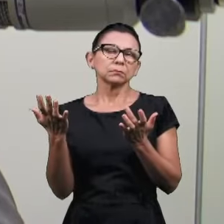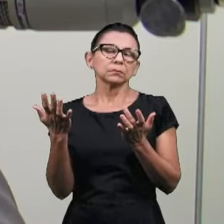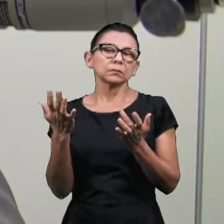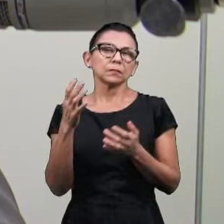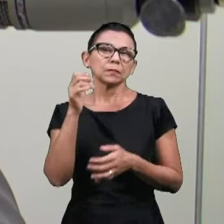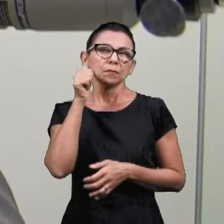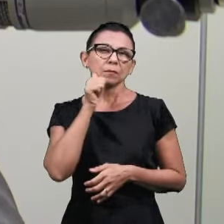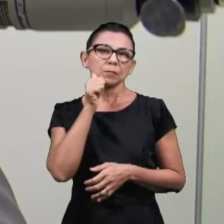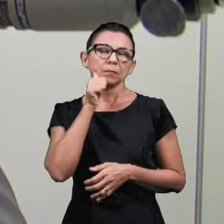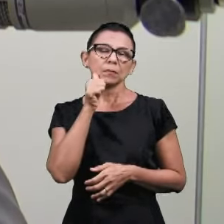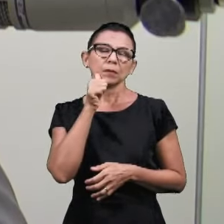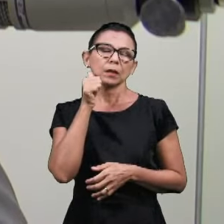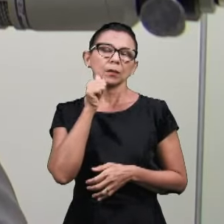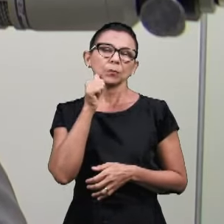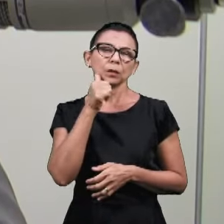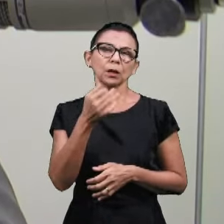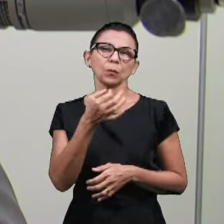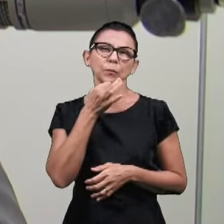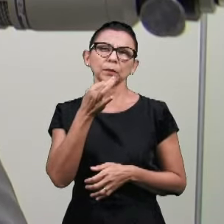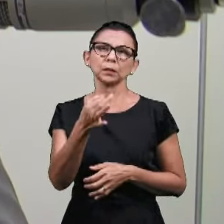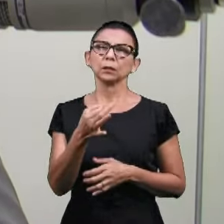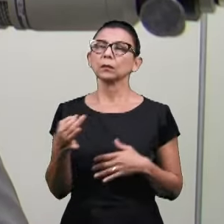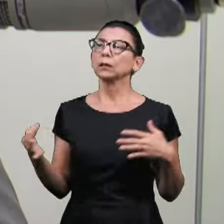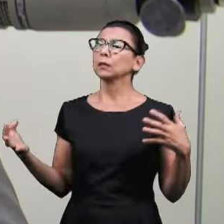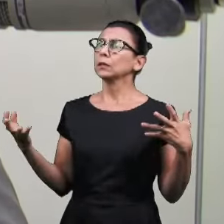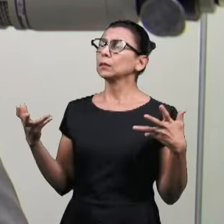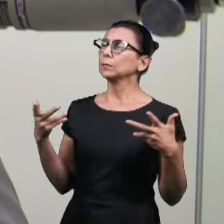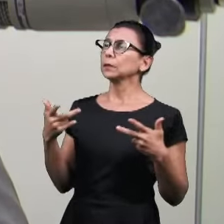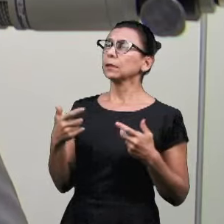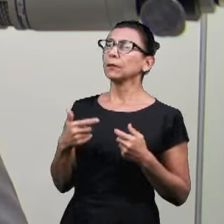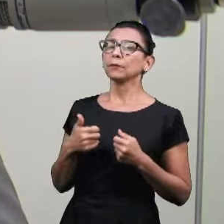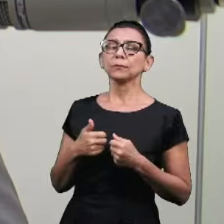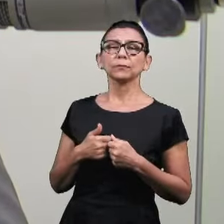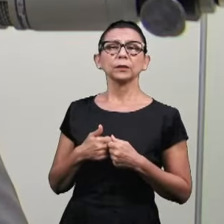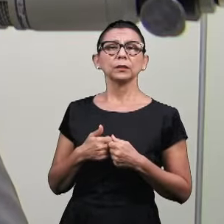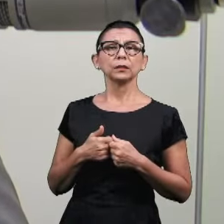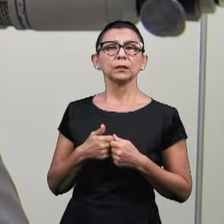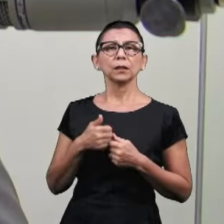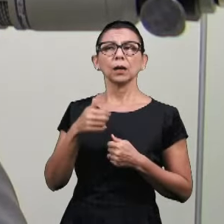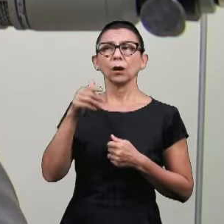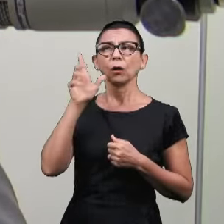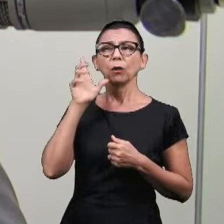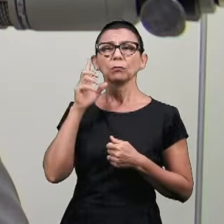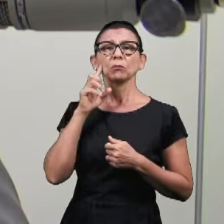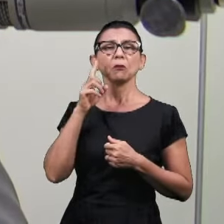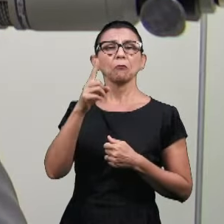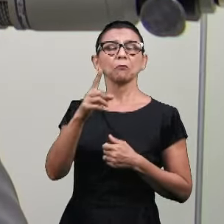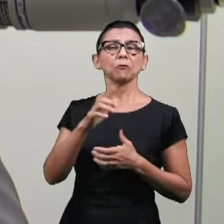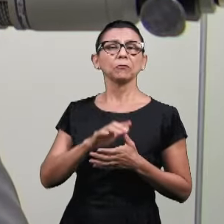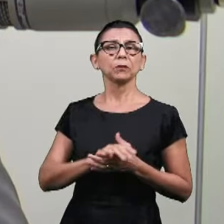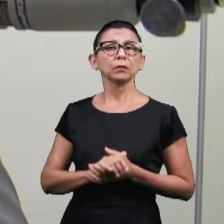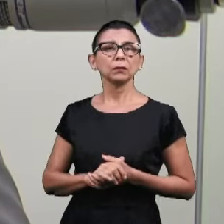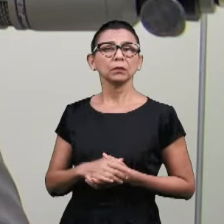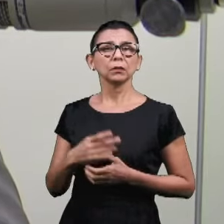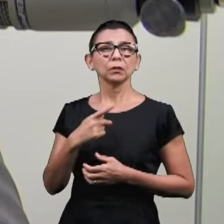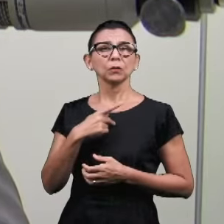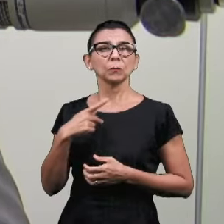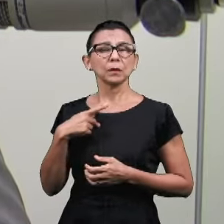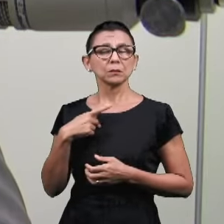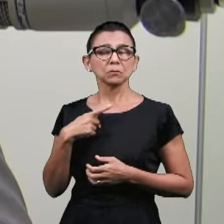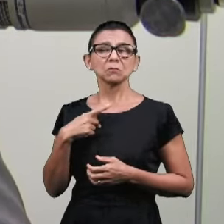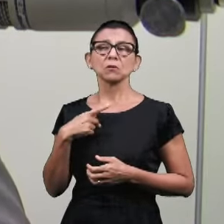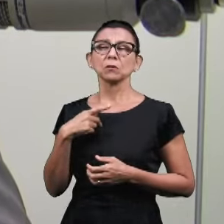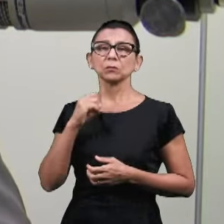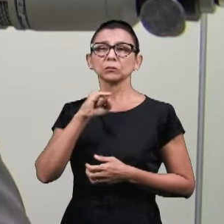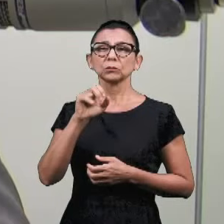que maravilha ter tido o nosso conterrâneo ontem, aí trazendo a mensagem. O pastor Júlio César esteve aqui ontem, ele disse